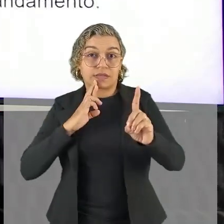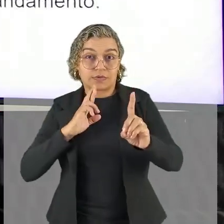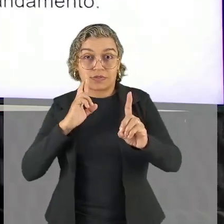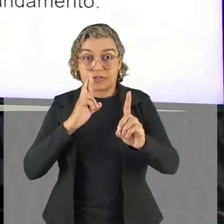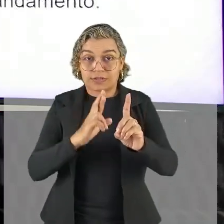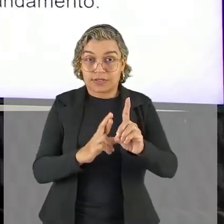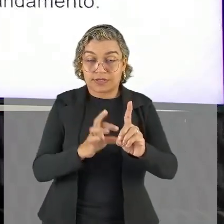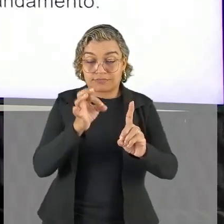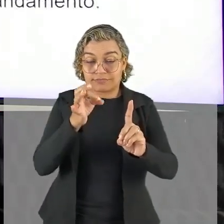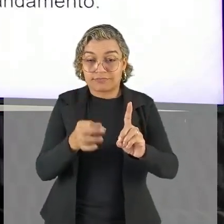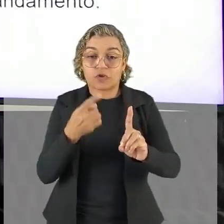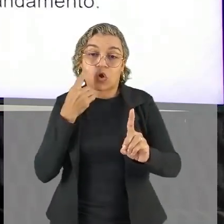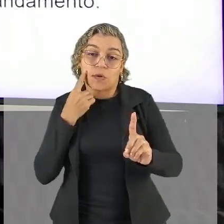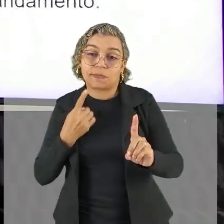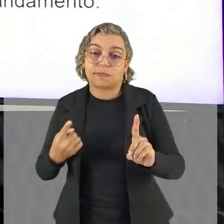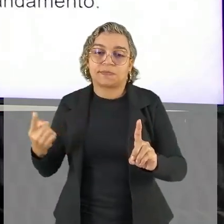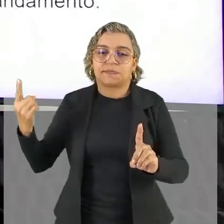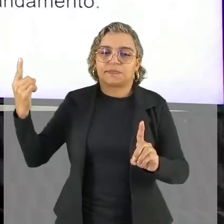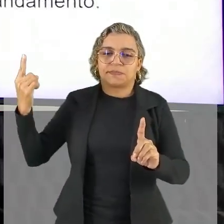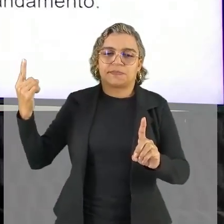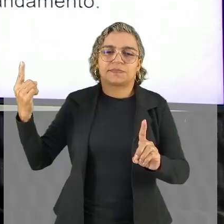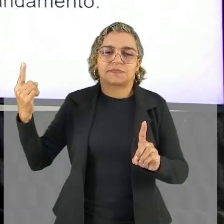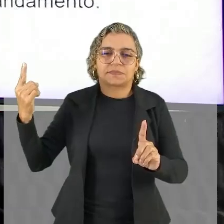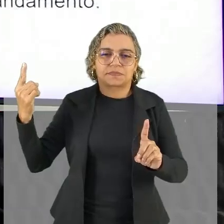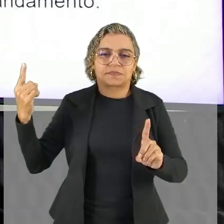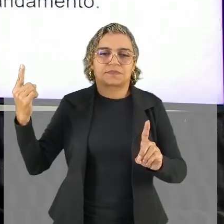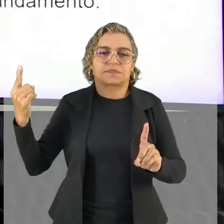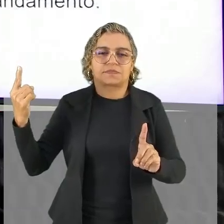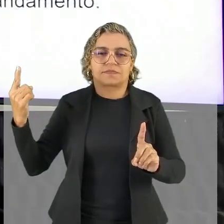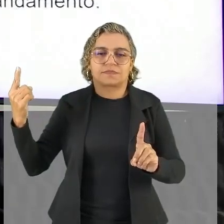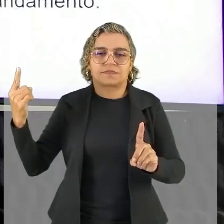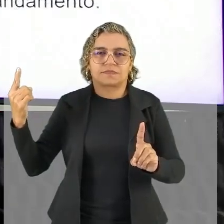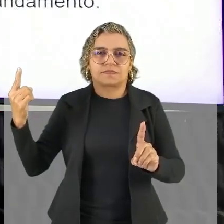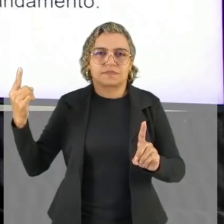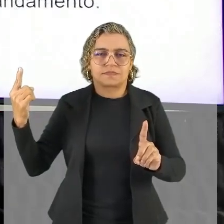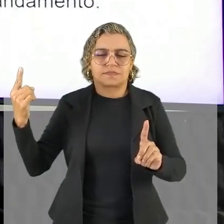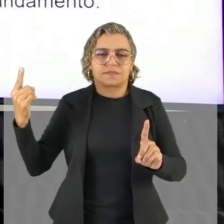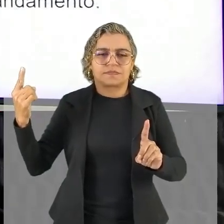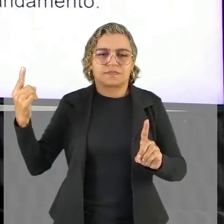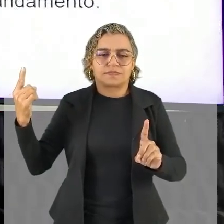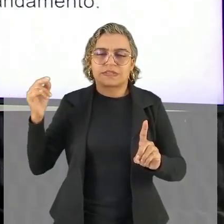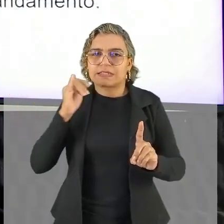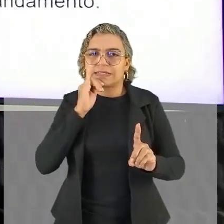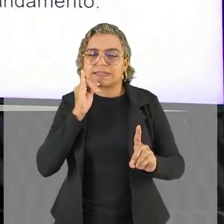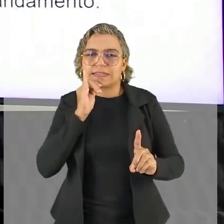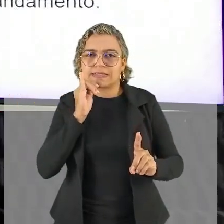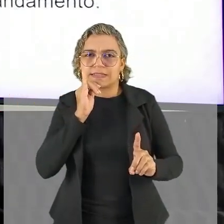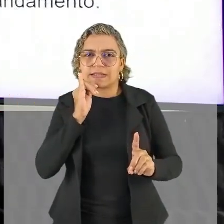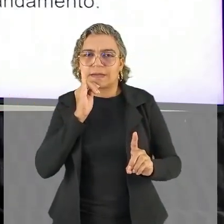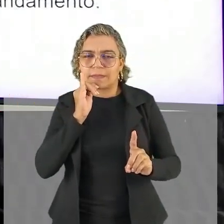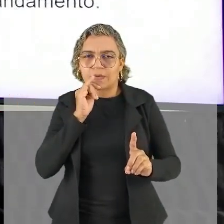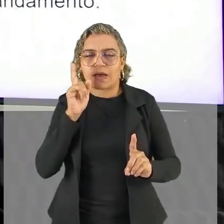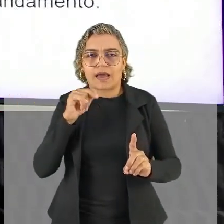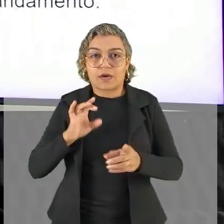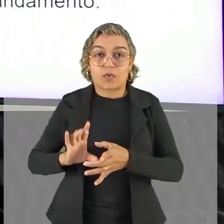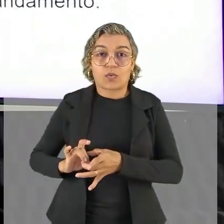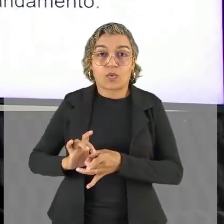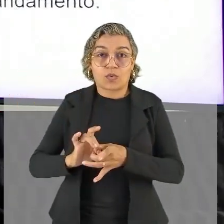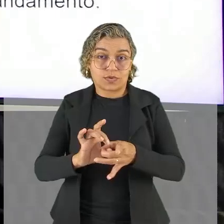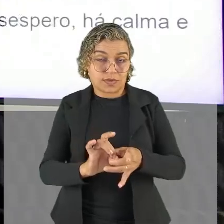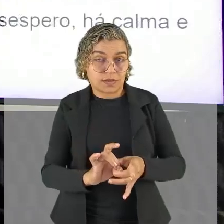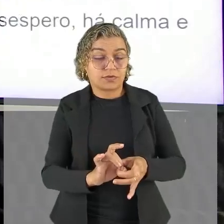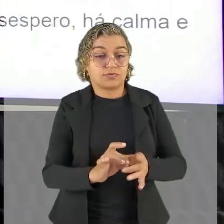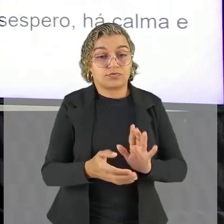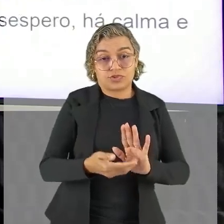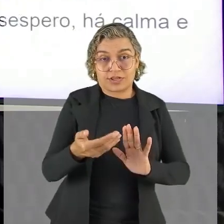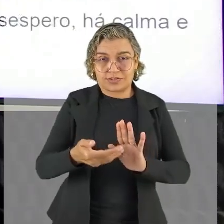de campos semânticos excludentes, ou seja, vou tirar daqui do meu contexto, tá bom?